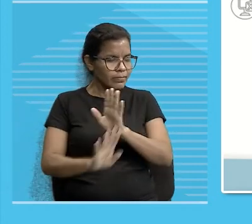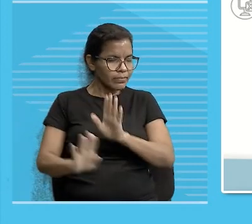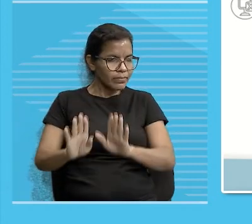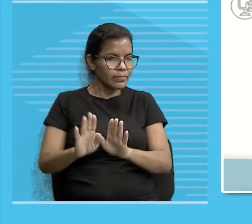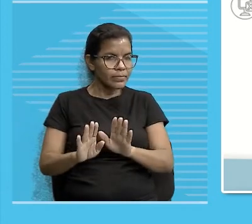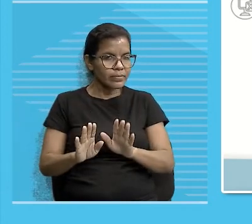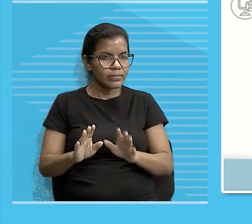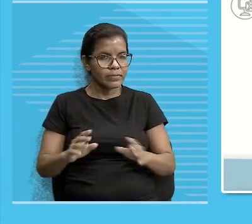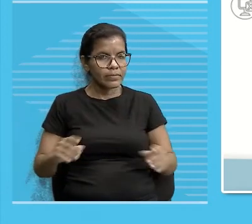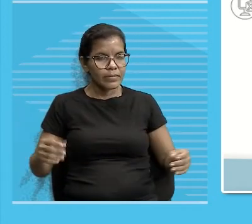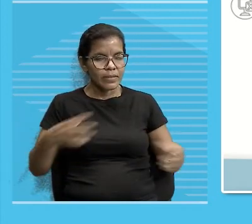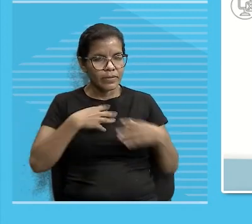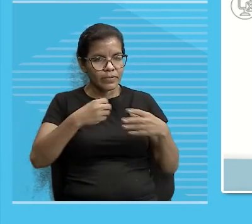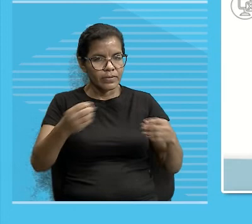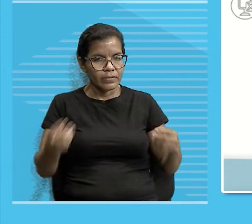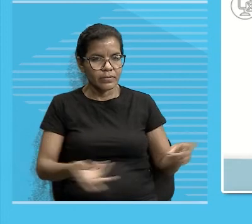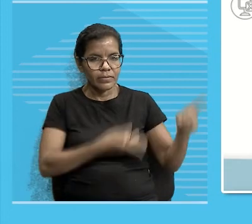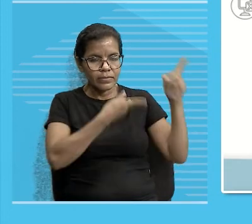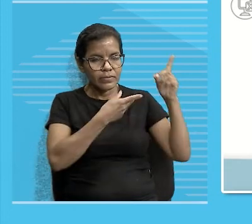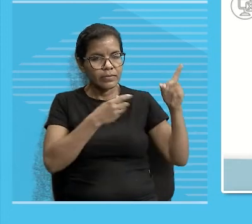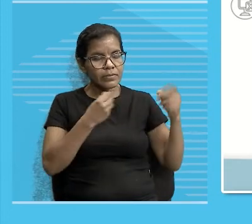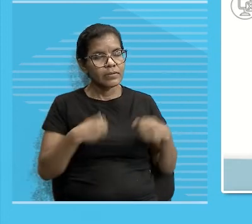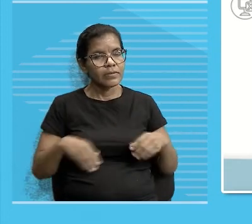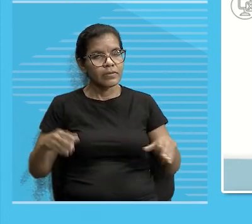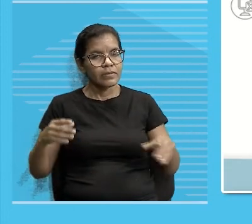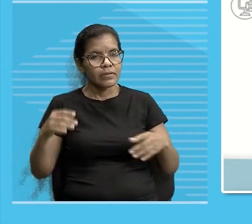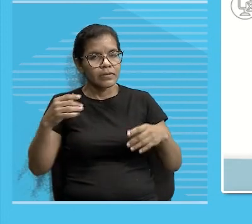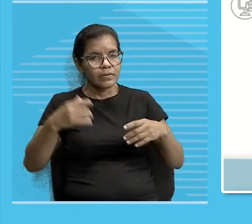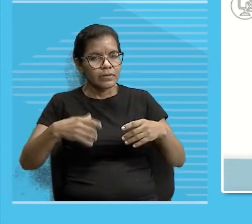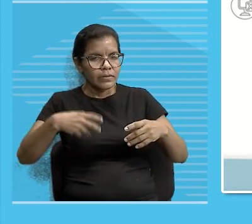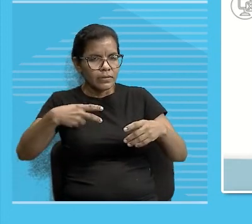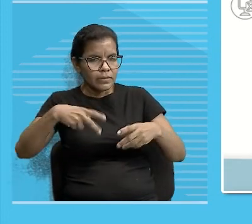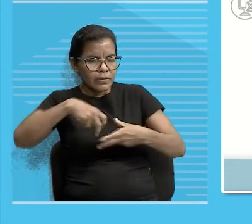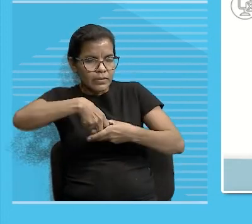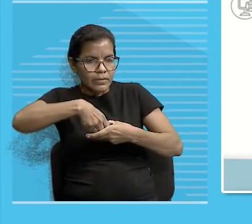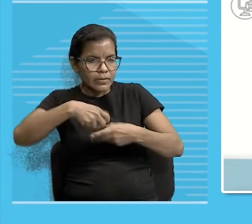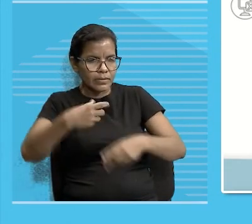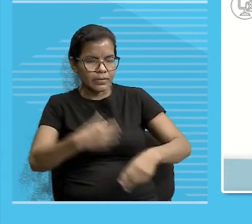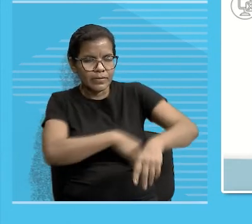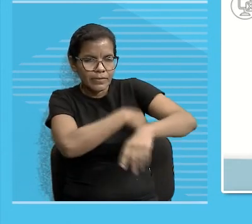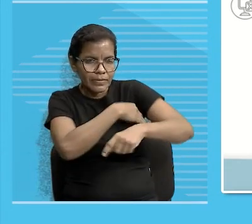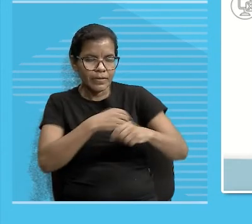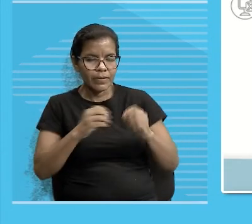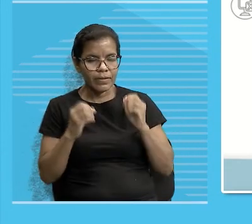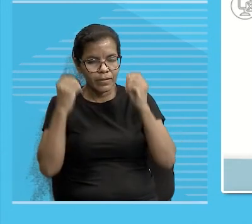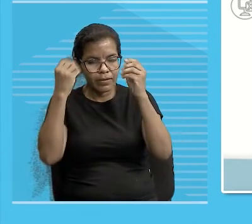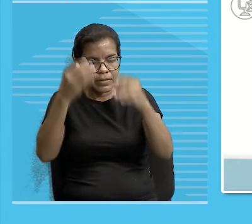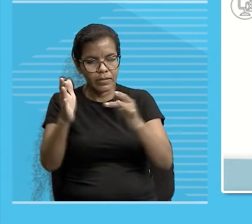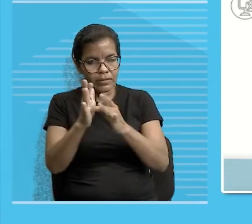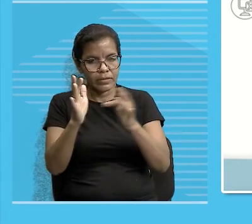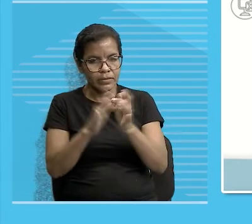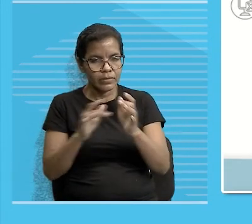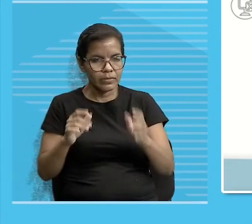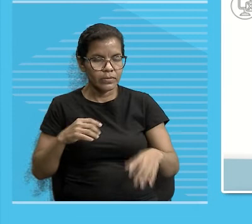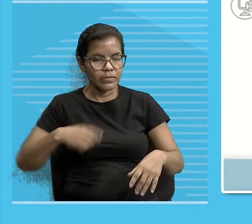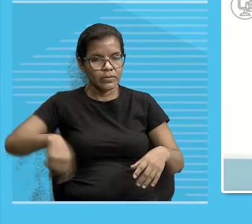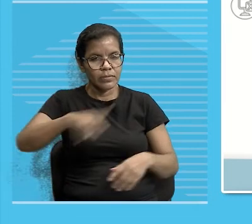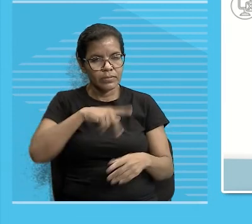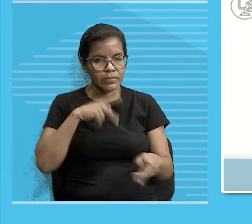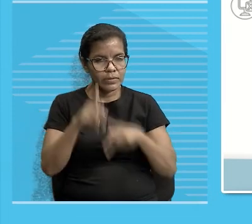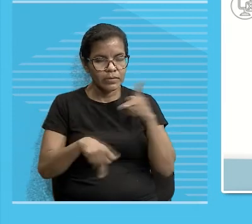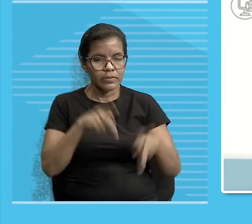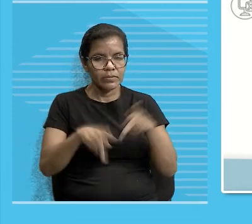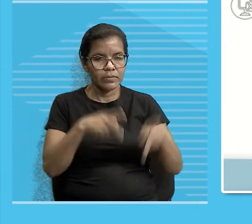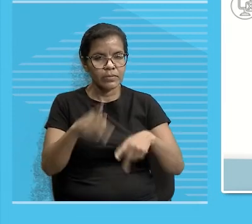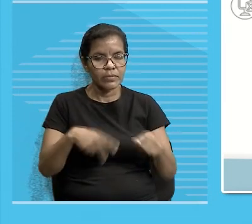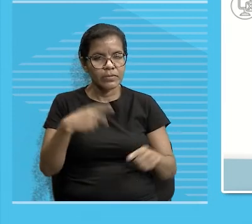aí aleijadinho traz a Jesus no meio do povo, com um rosto parecido com o povo, né? Olha, a escultura era sua